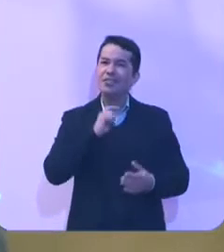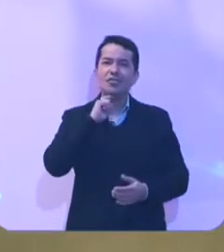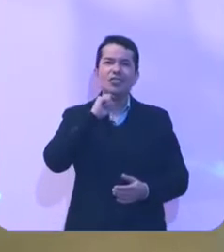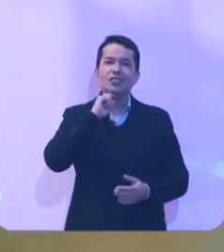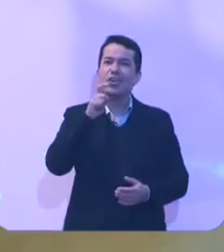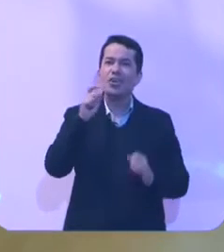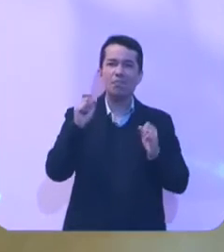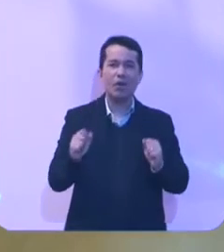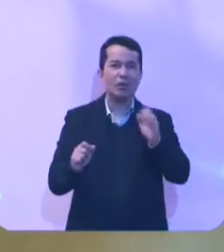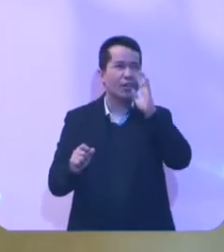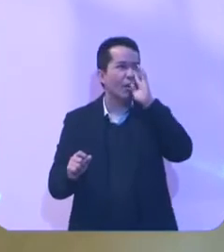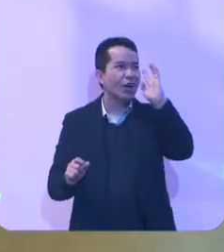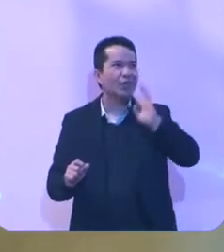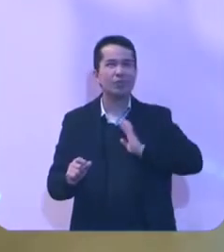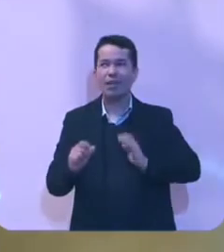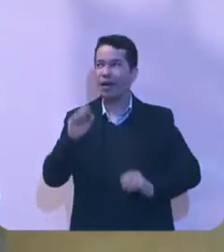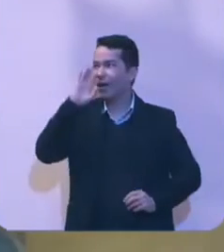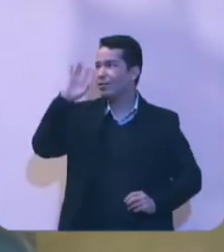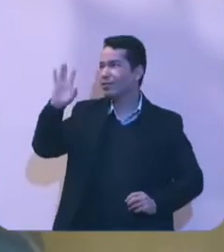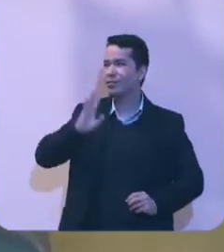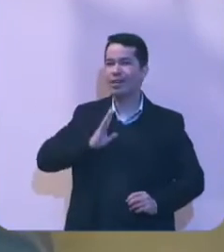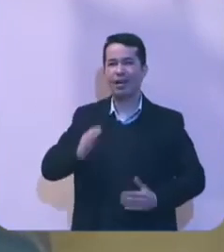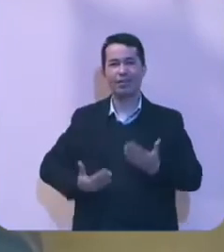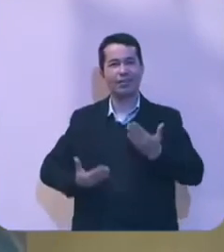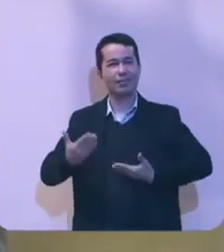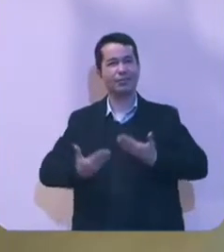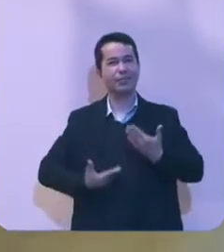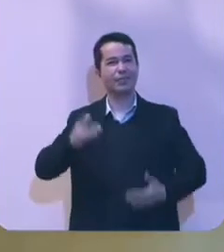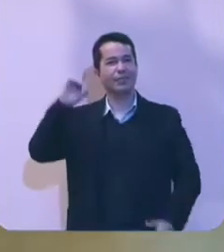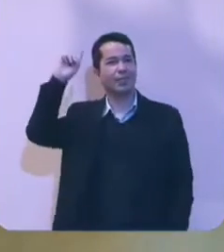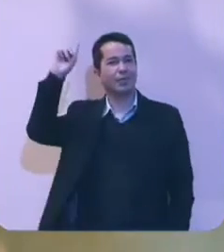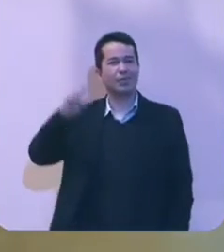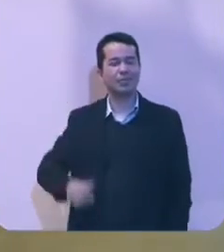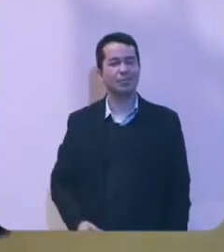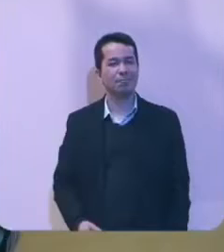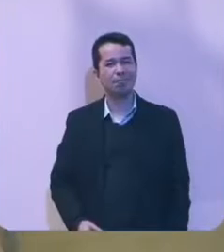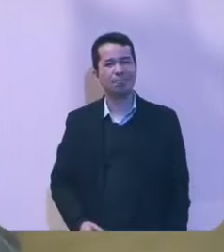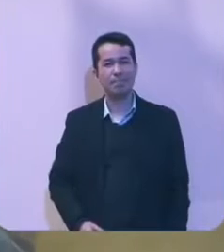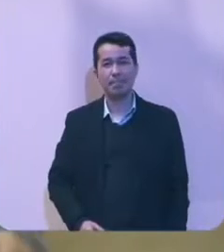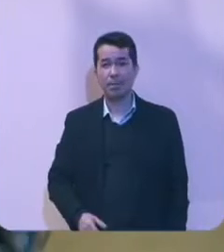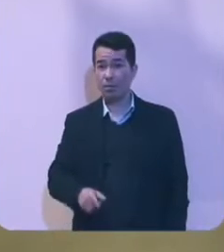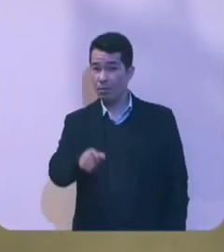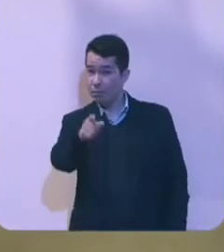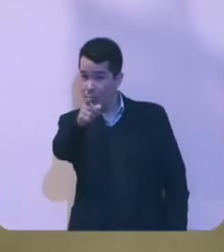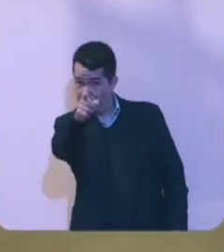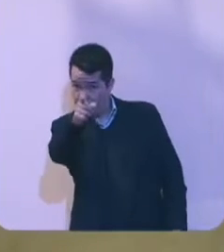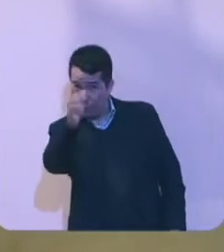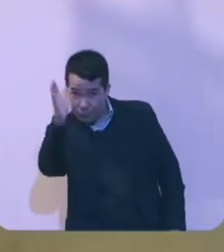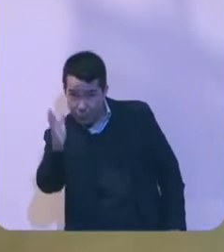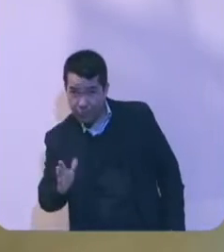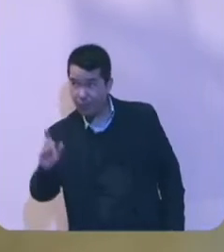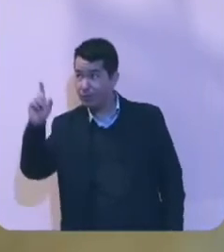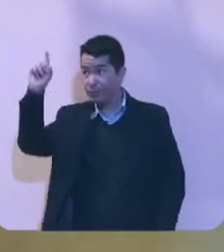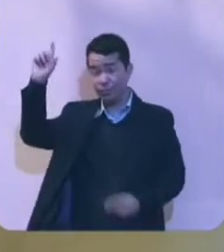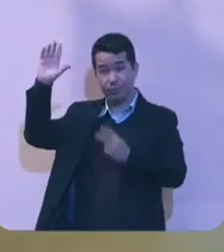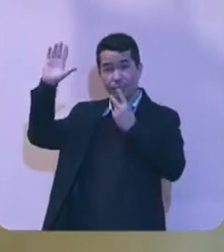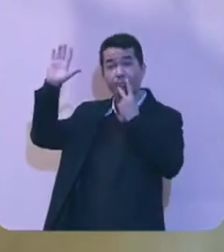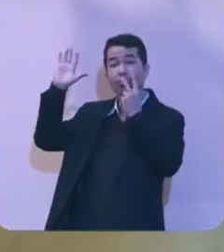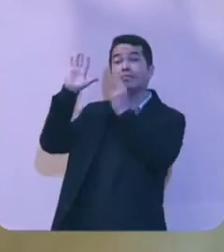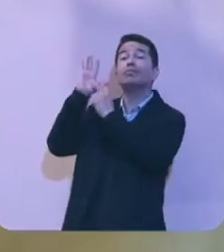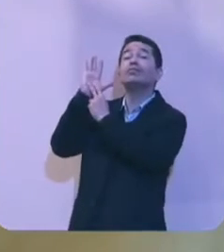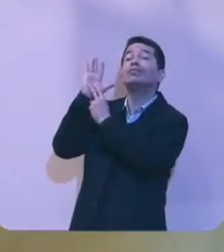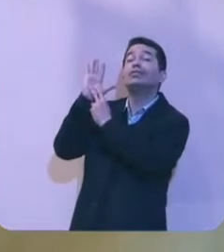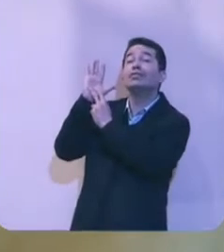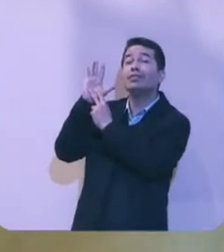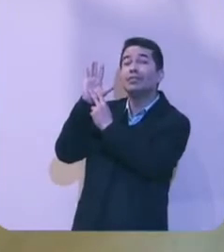Deus ama? É isso que Paulo está dizendo. Quando você tem as promessas de Deus, seu coração está entregue na mão dele,